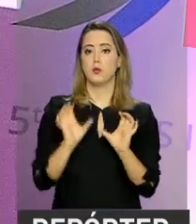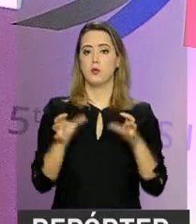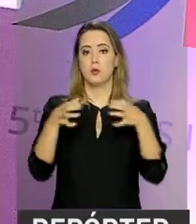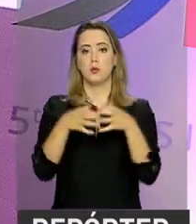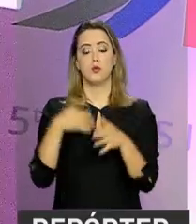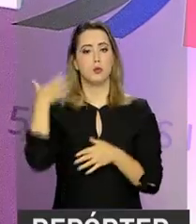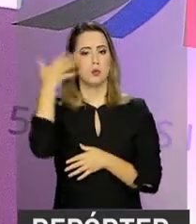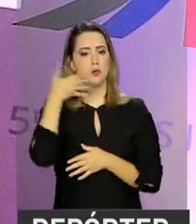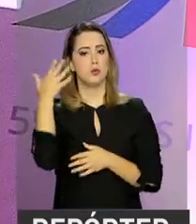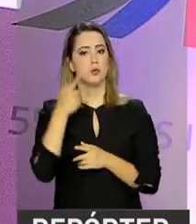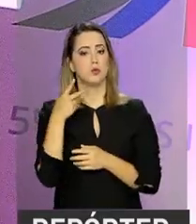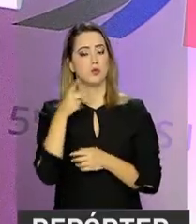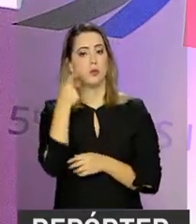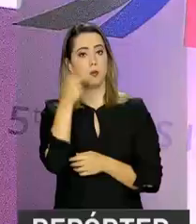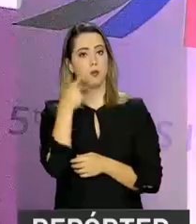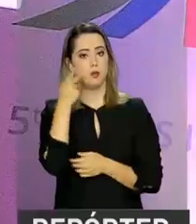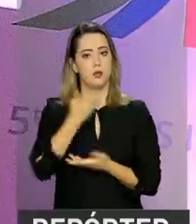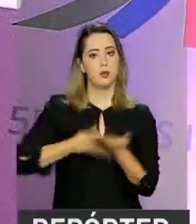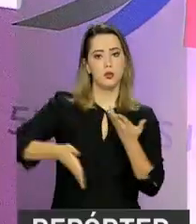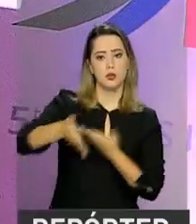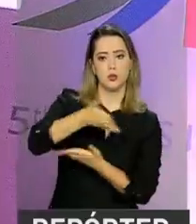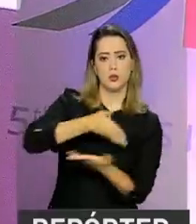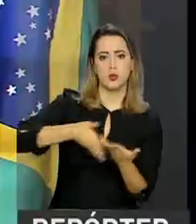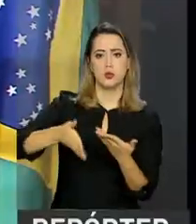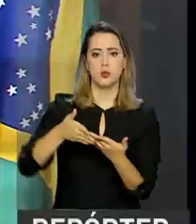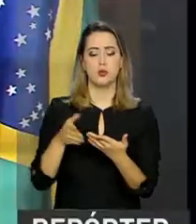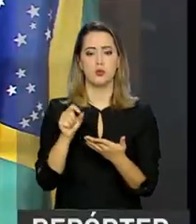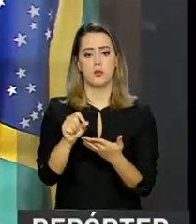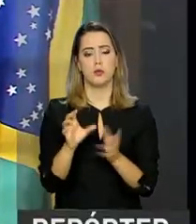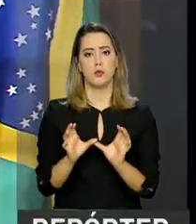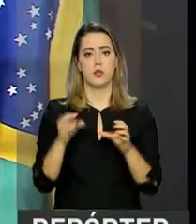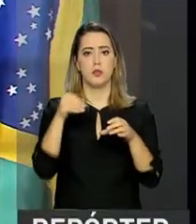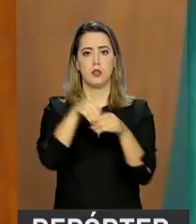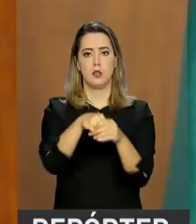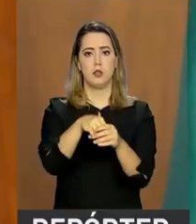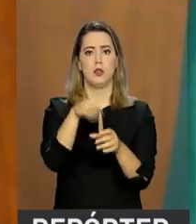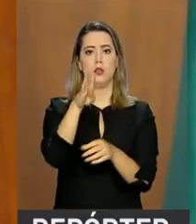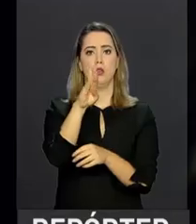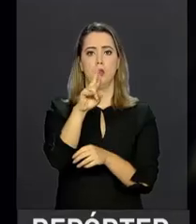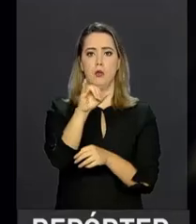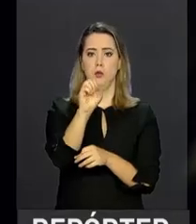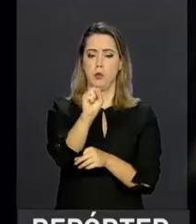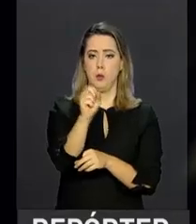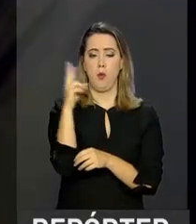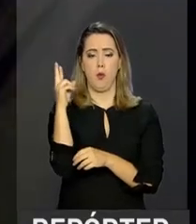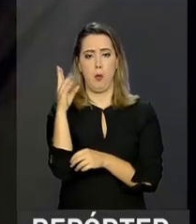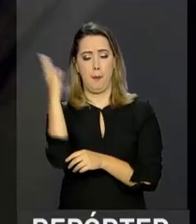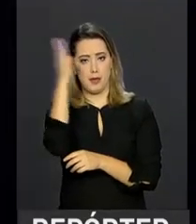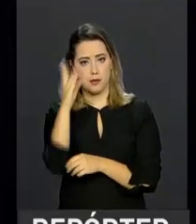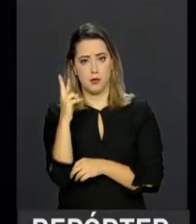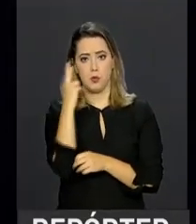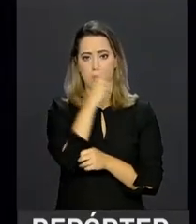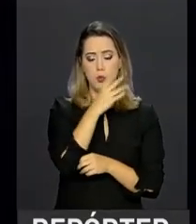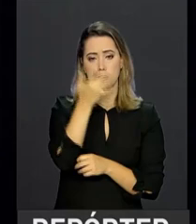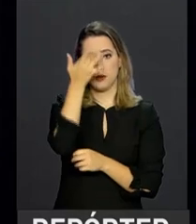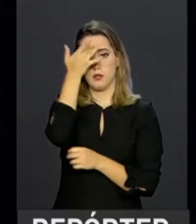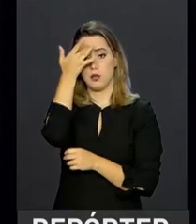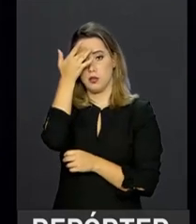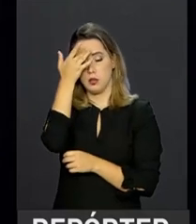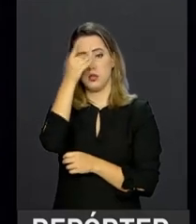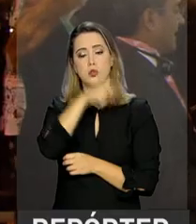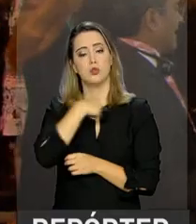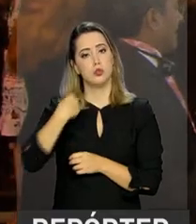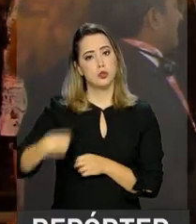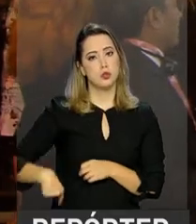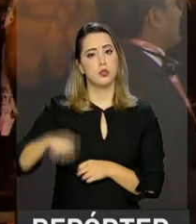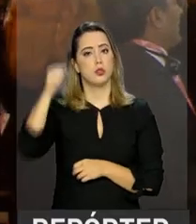sobre a política de concorrência no âmbito do BRICS. O bloco reúne Brasil, Rússia, Índia, China e África